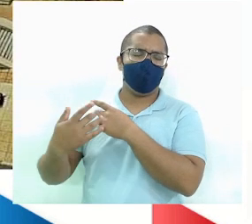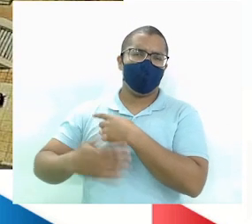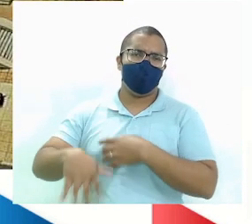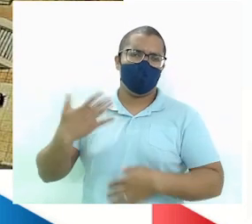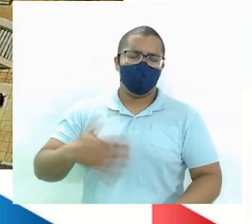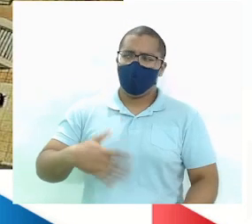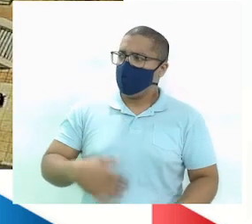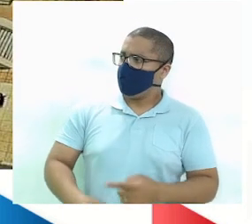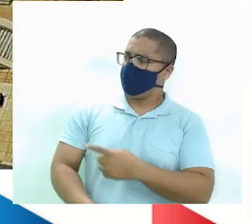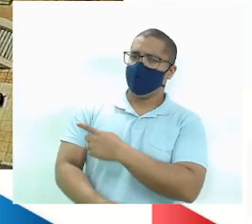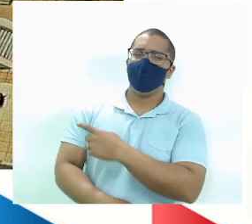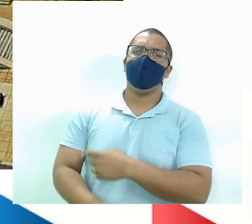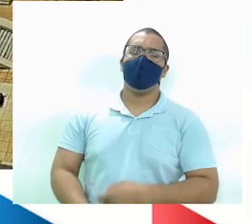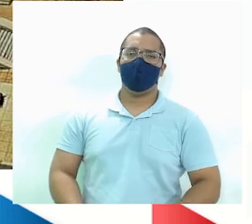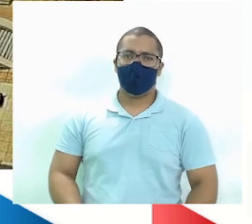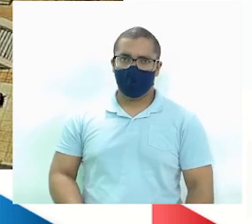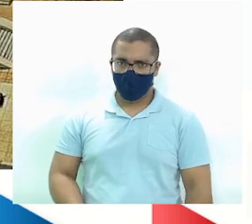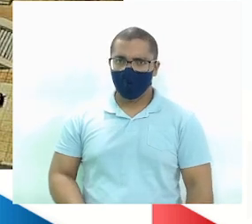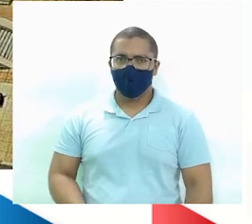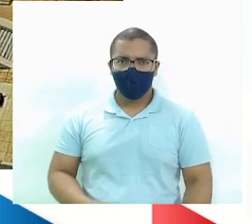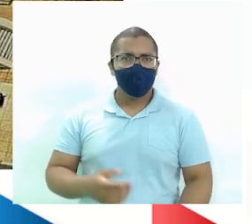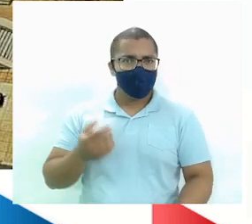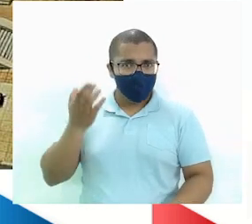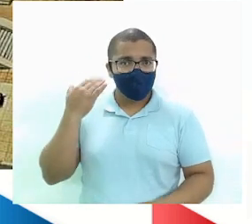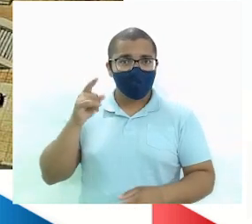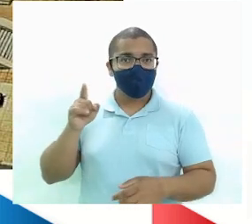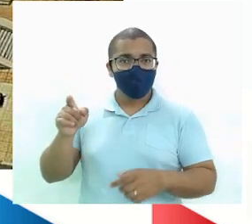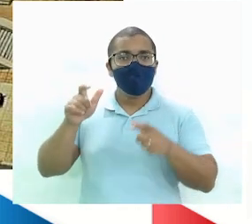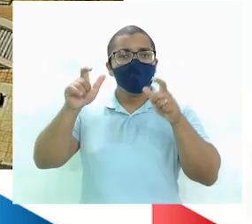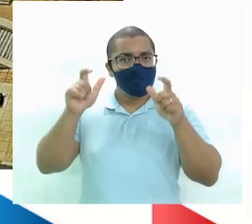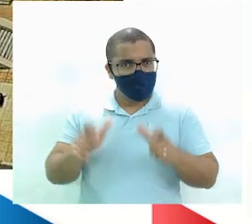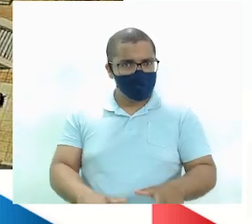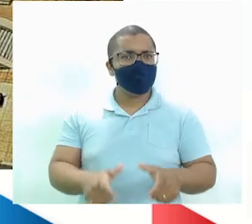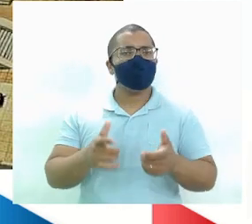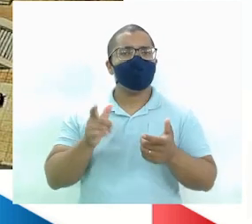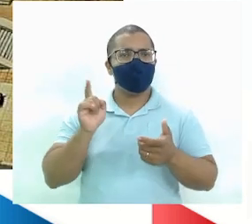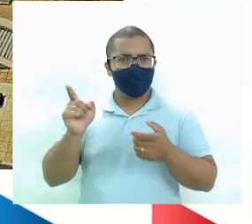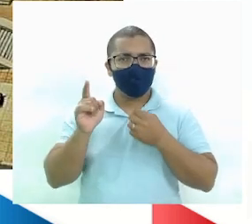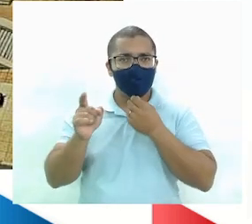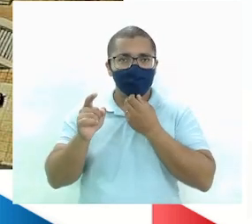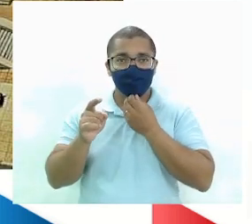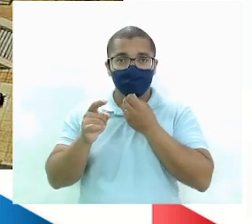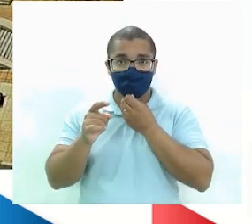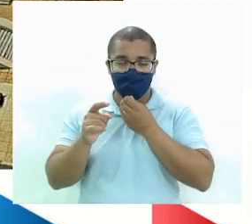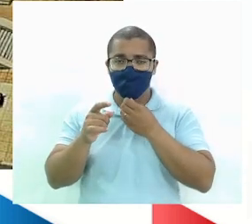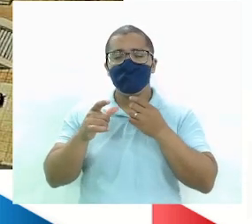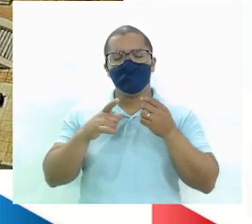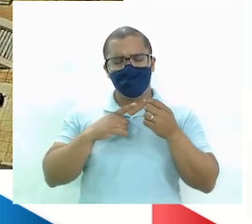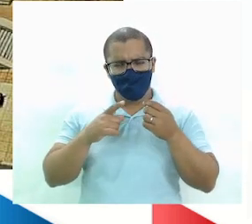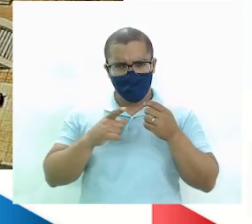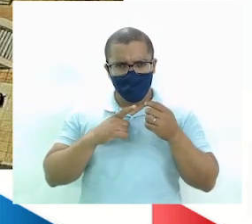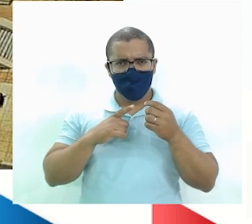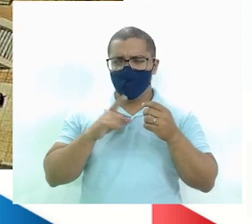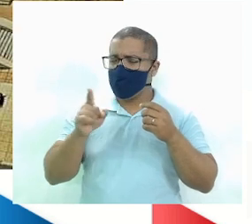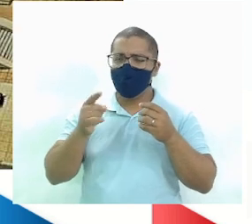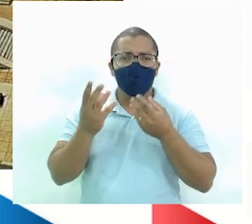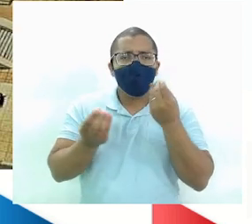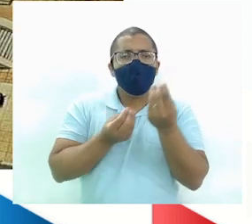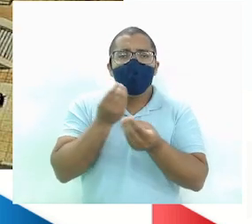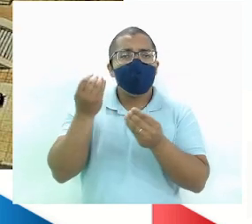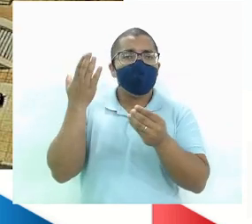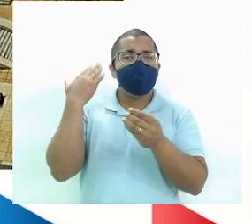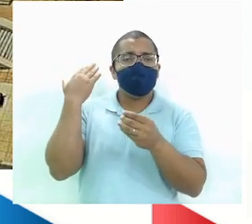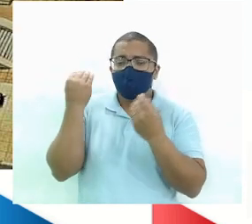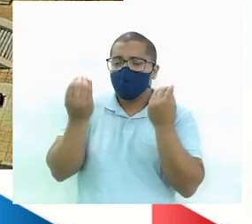asteca. Você está vendo aí como era linda, né? Isso aí é um registro arqueológico, né, no modelo como era feito.